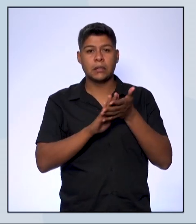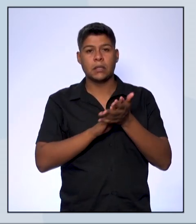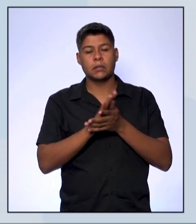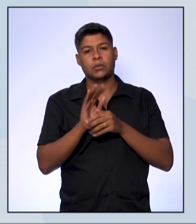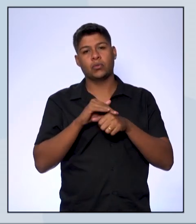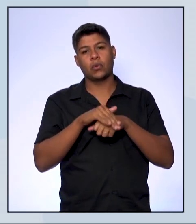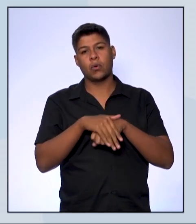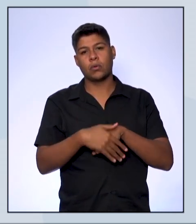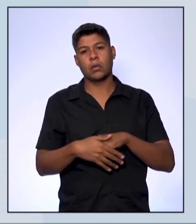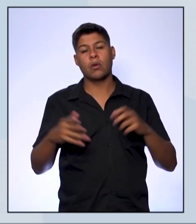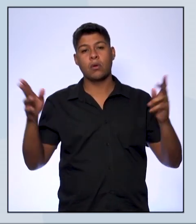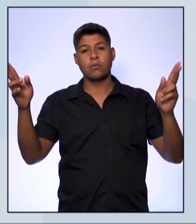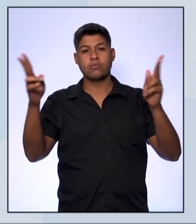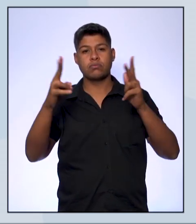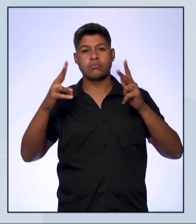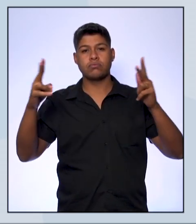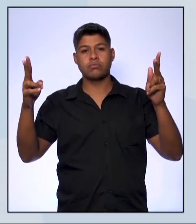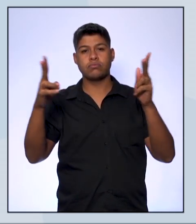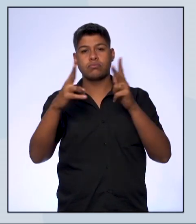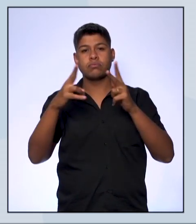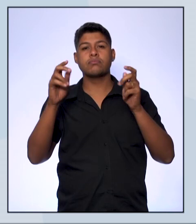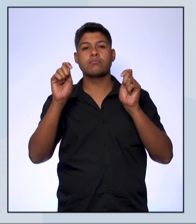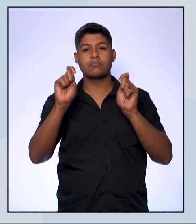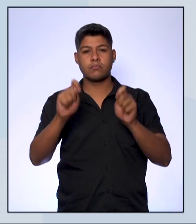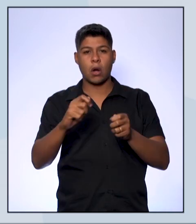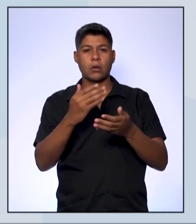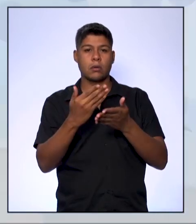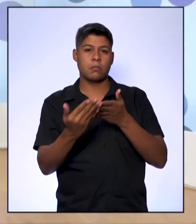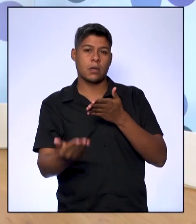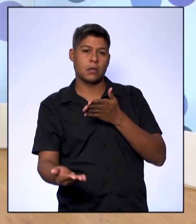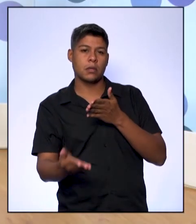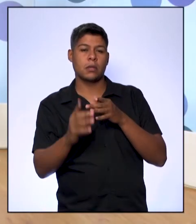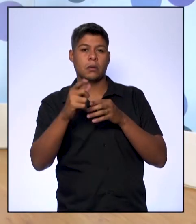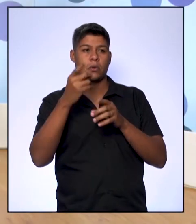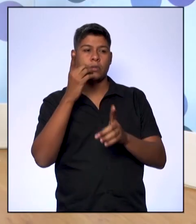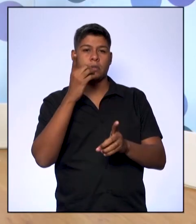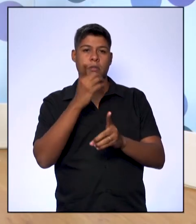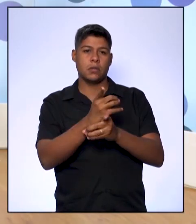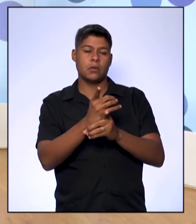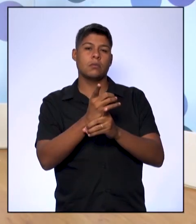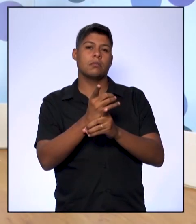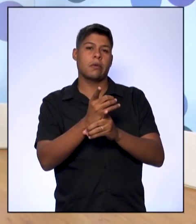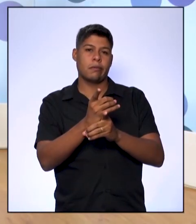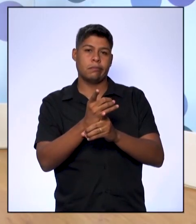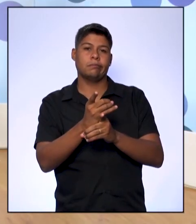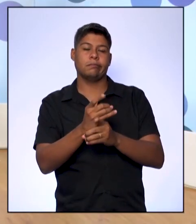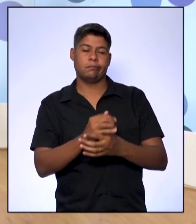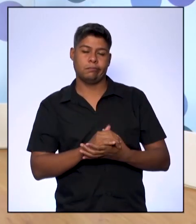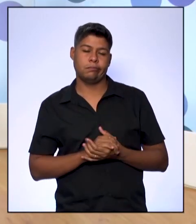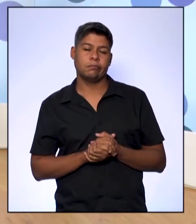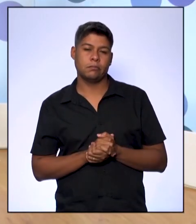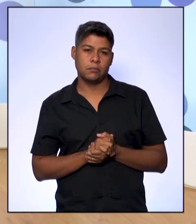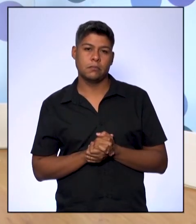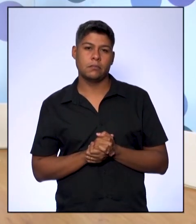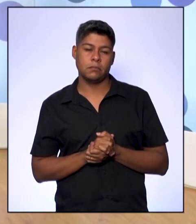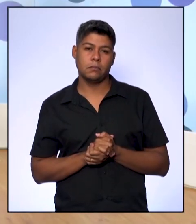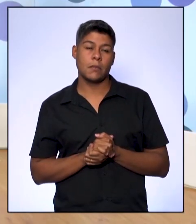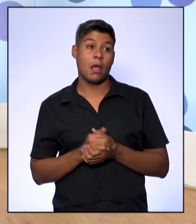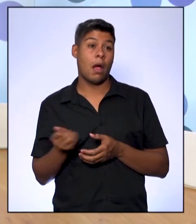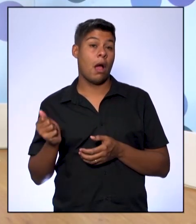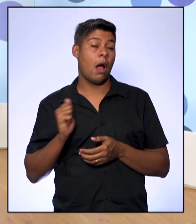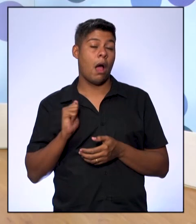a minha noite uma alvorada que me saiba perder para me encontrar com muito bem mal bacana olha eu